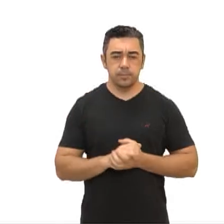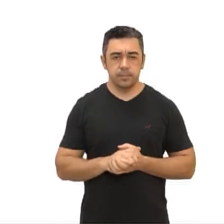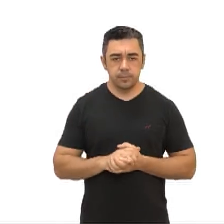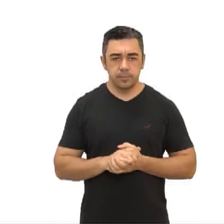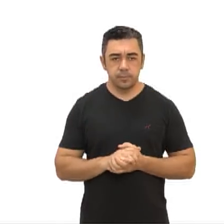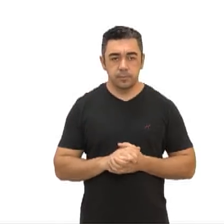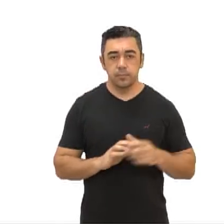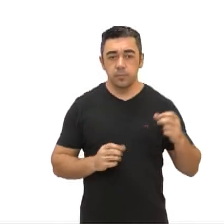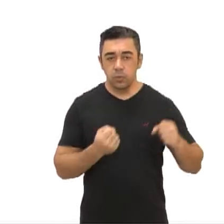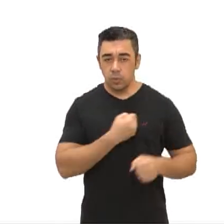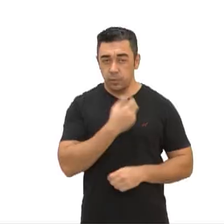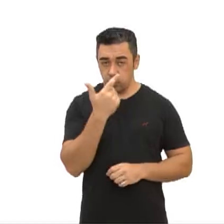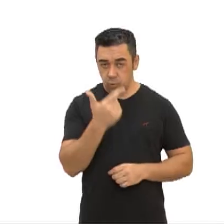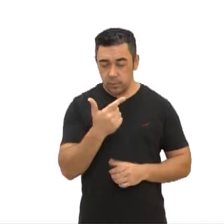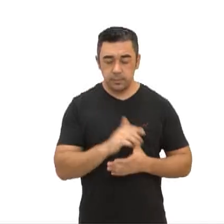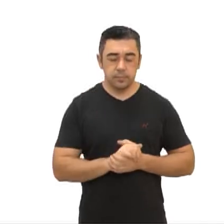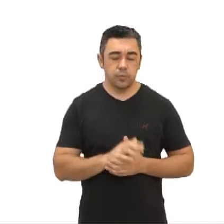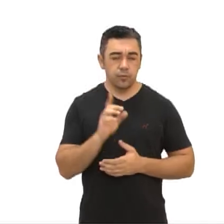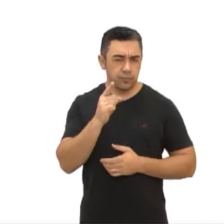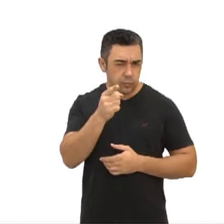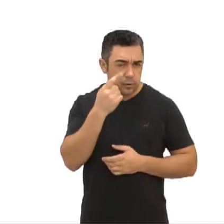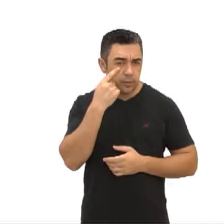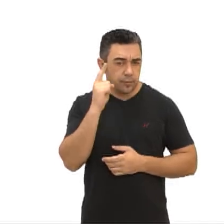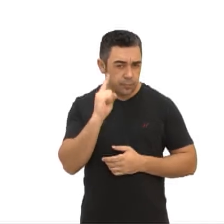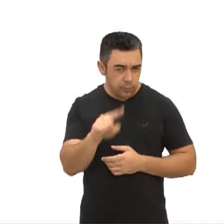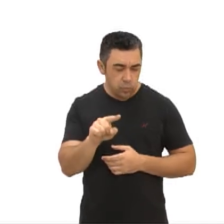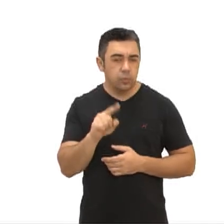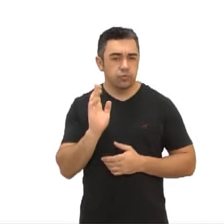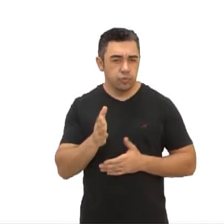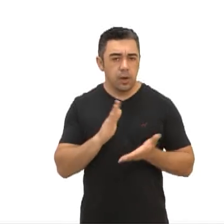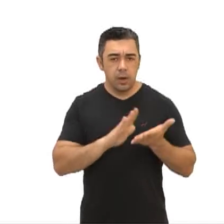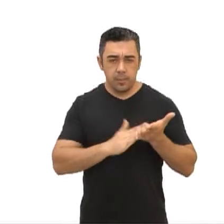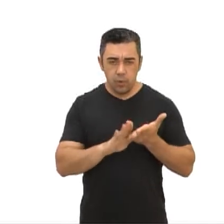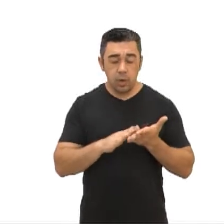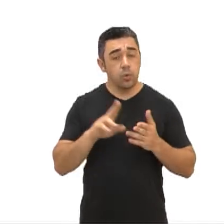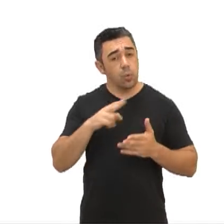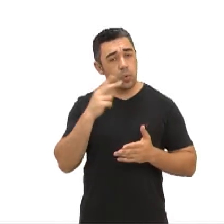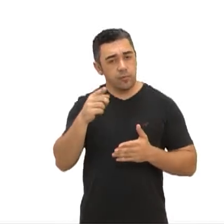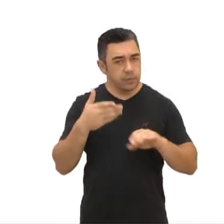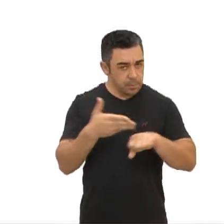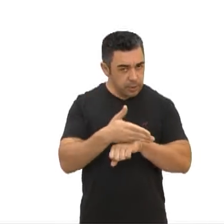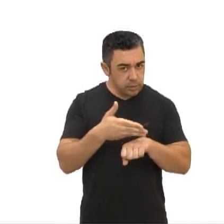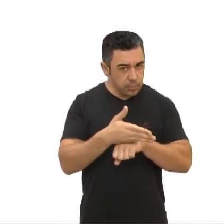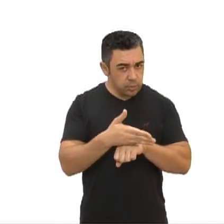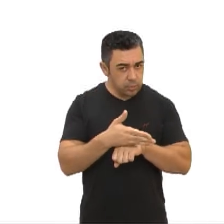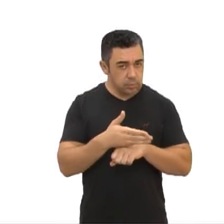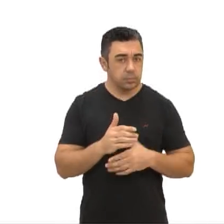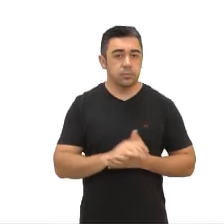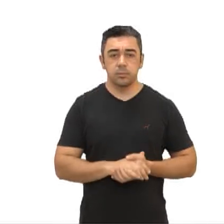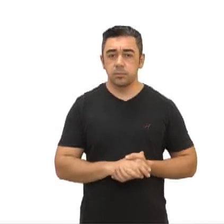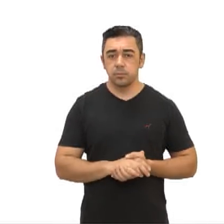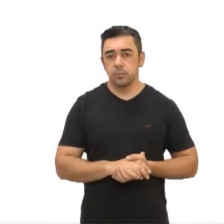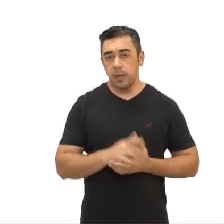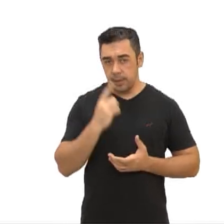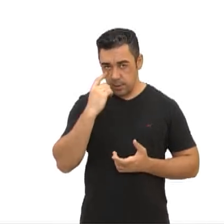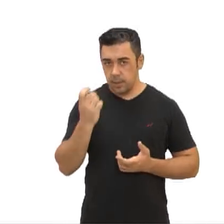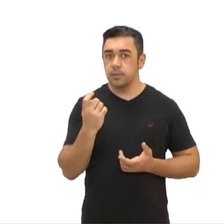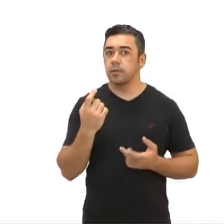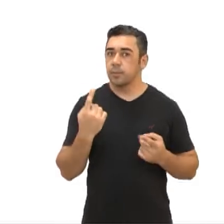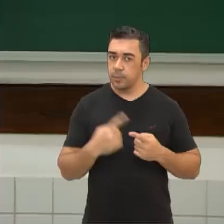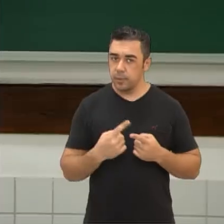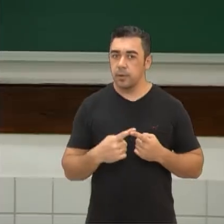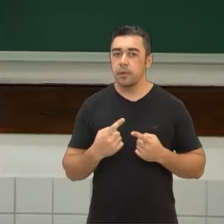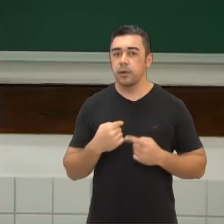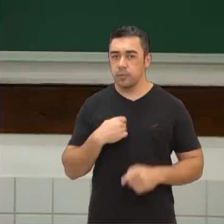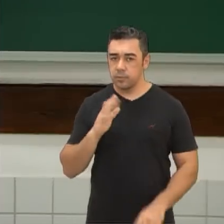essas questões. Eu vou ler elas para vocês e depois dar um tempinho. Já imaginou dois artistas desafiando-se